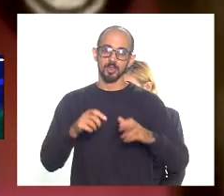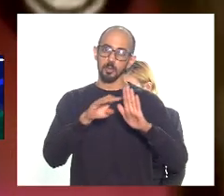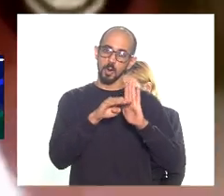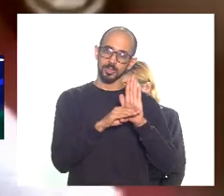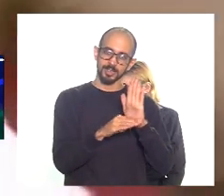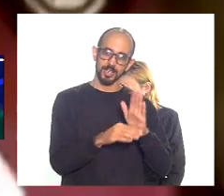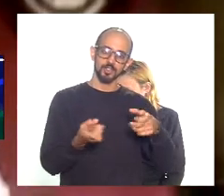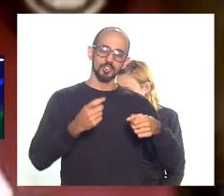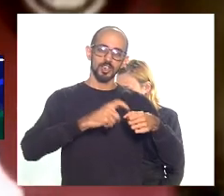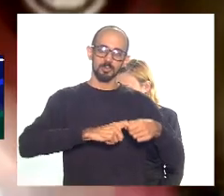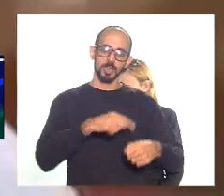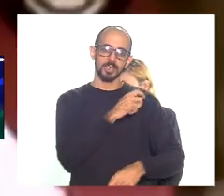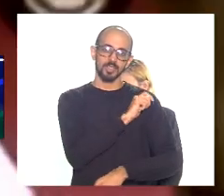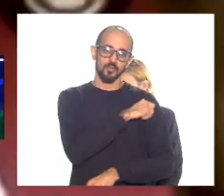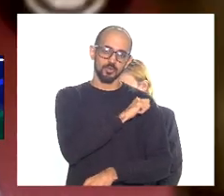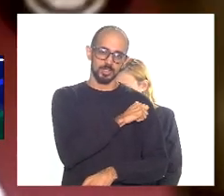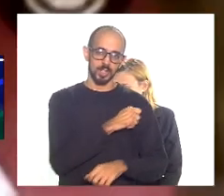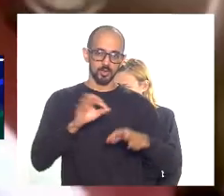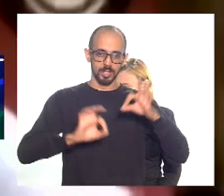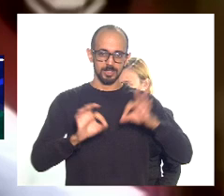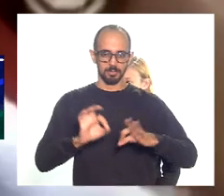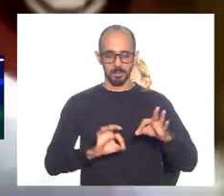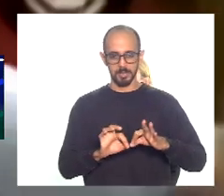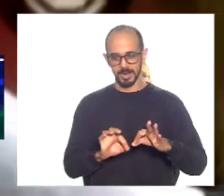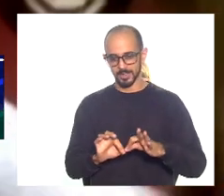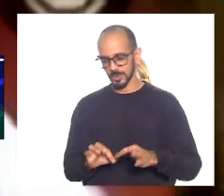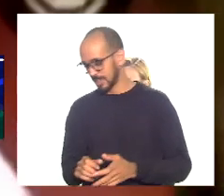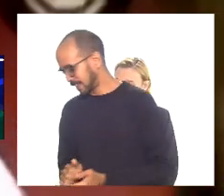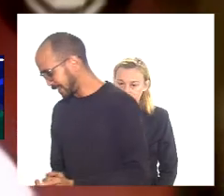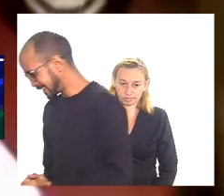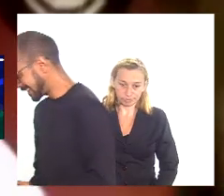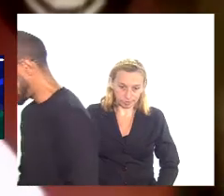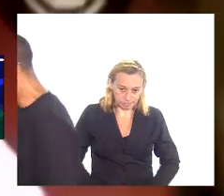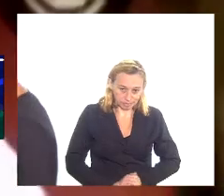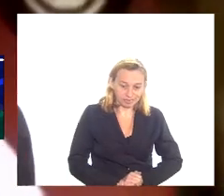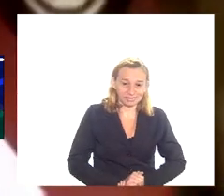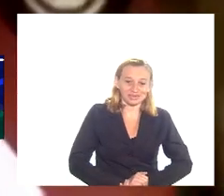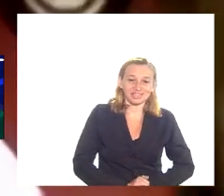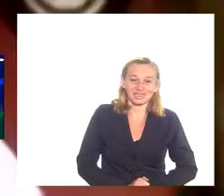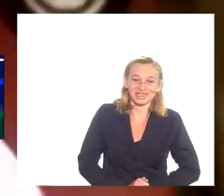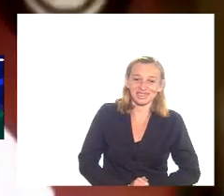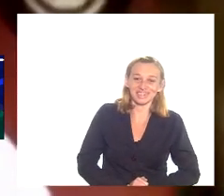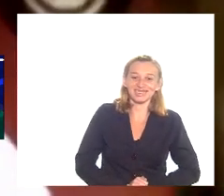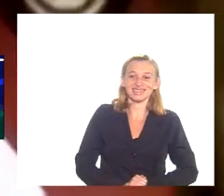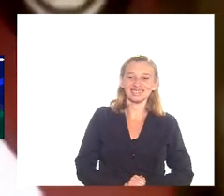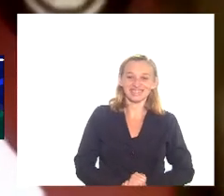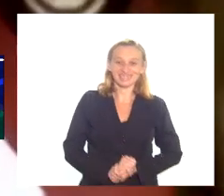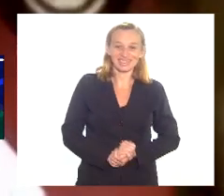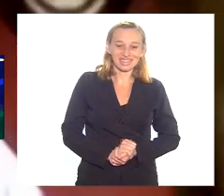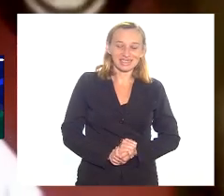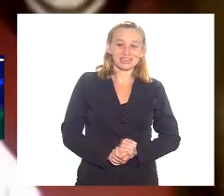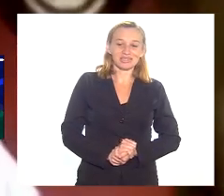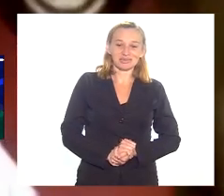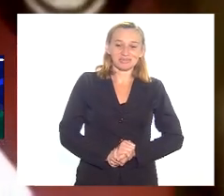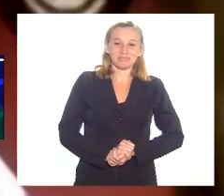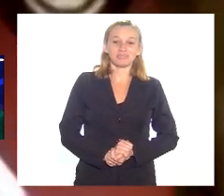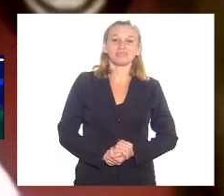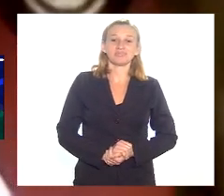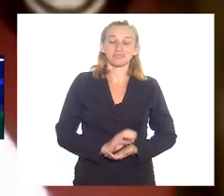recuperação fiscal, como está sendo preparado, e, além disto, a venda da SEDAI, que é um